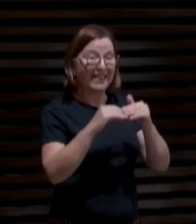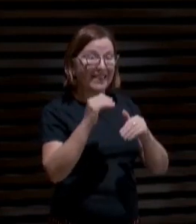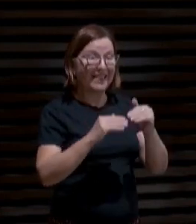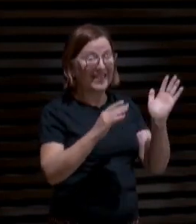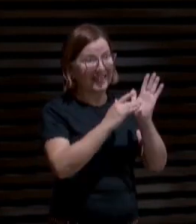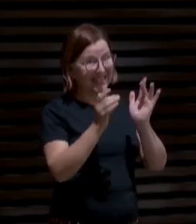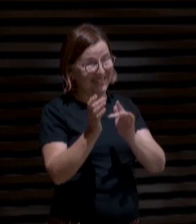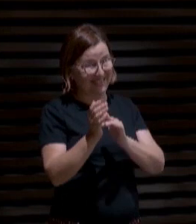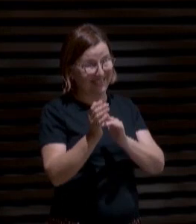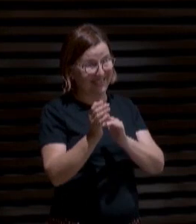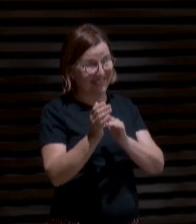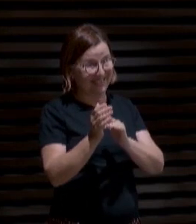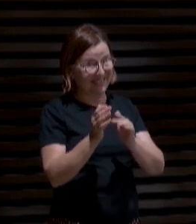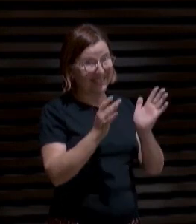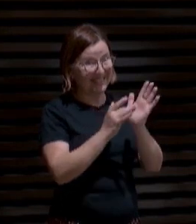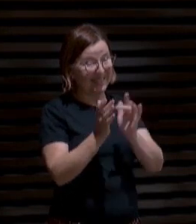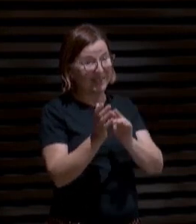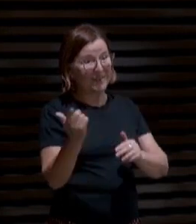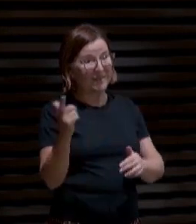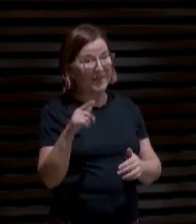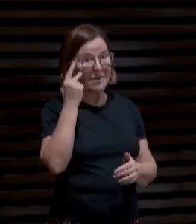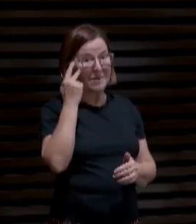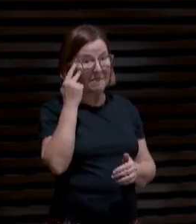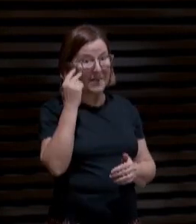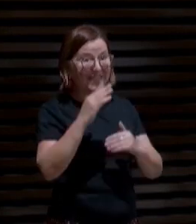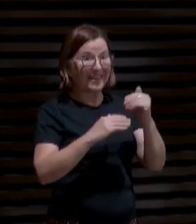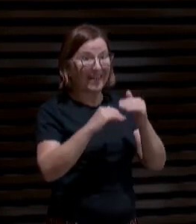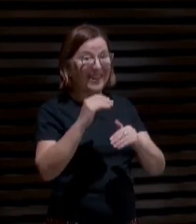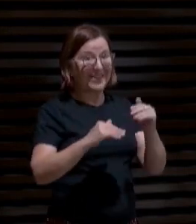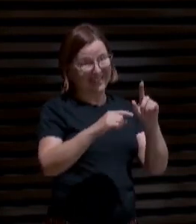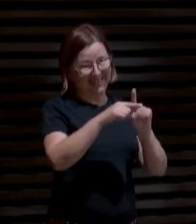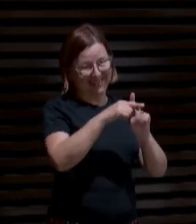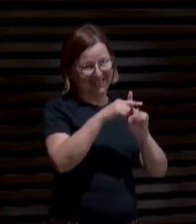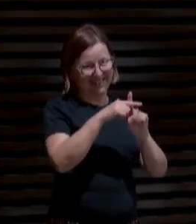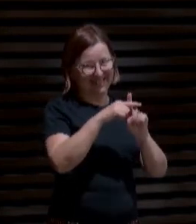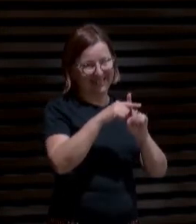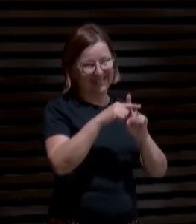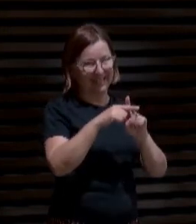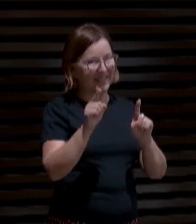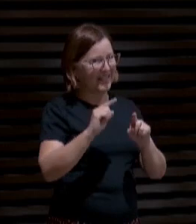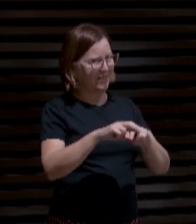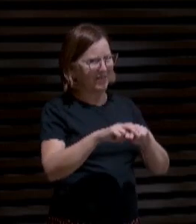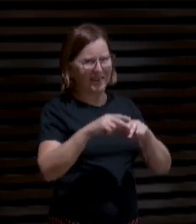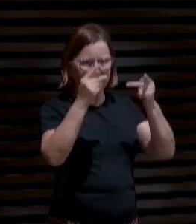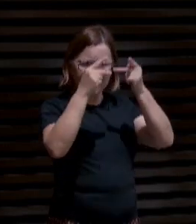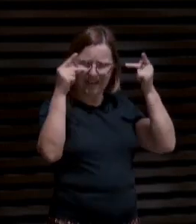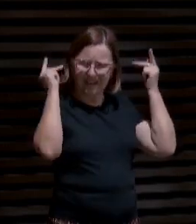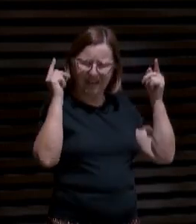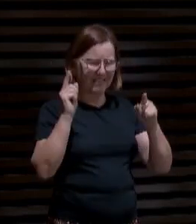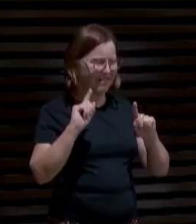aquela cruz. Ele veio fazer uma obra que não era nem Pilatos, nem o